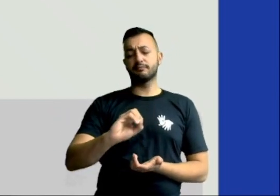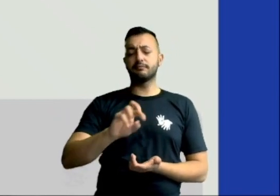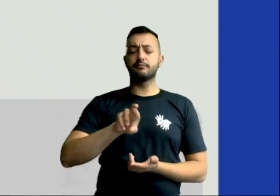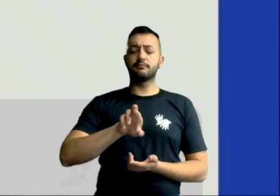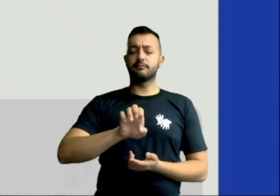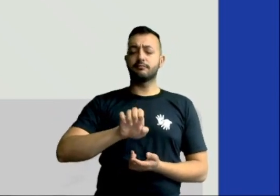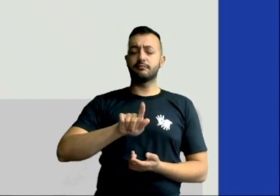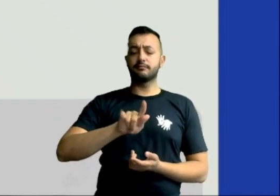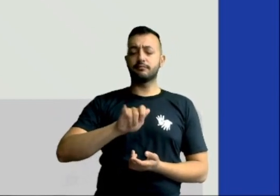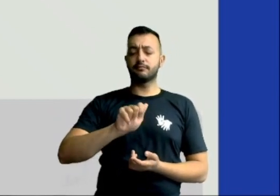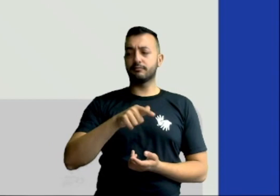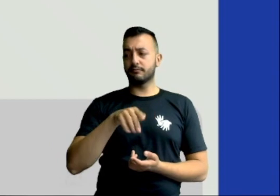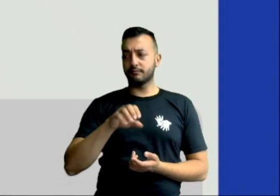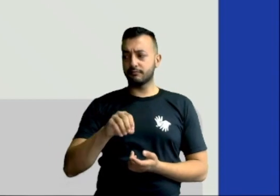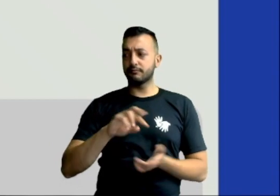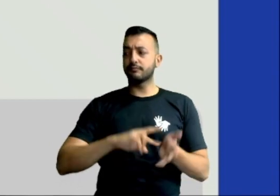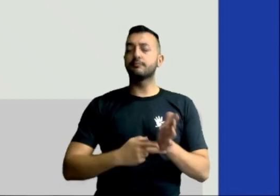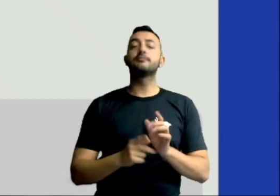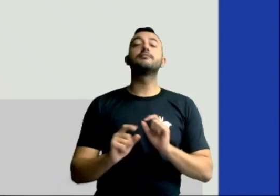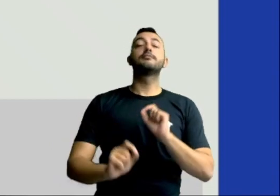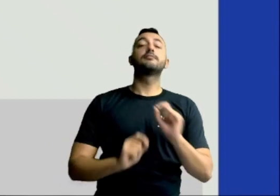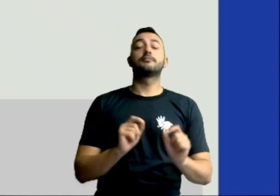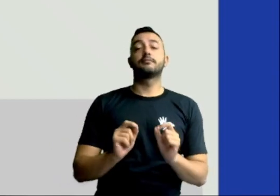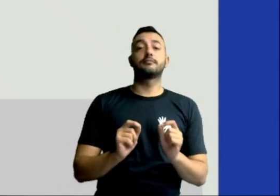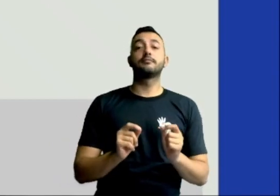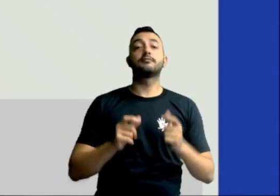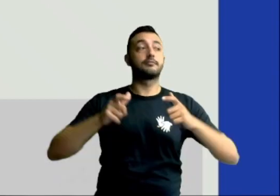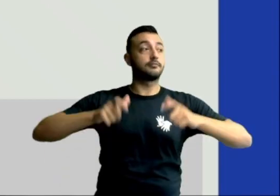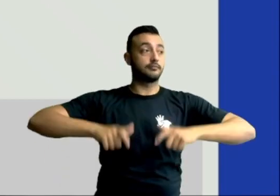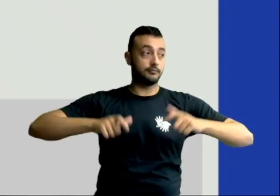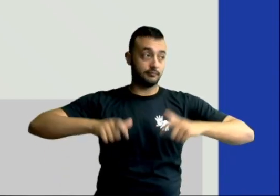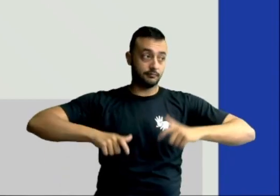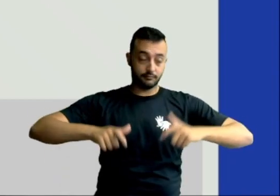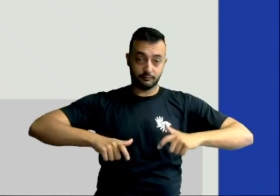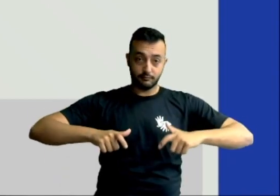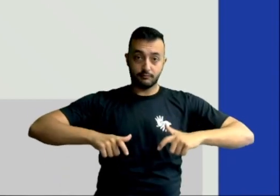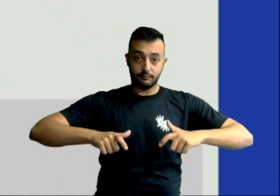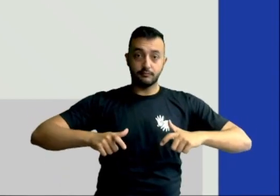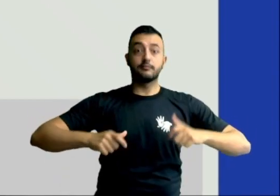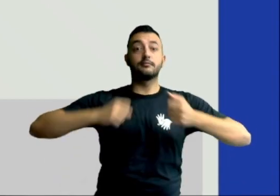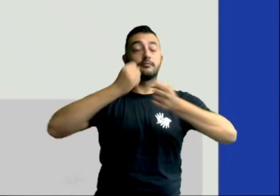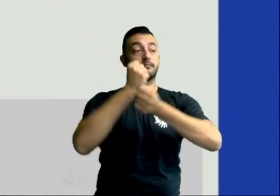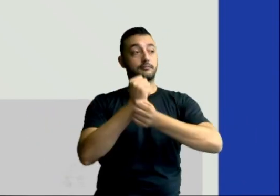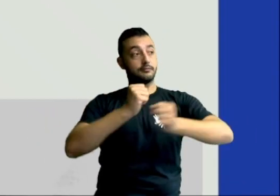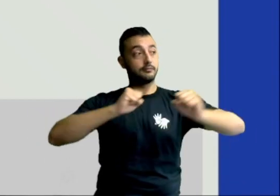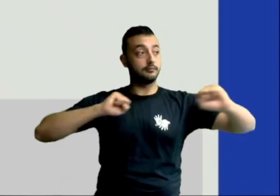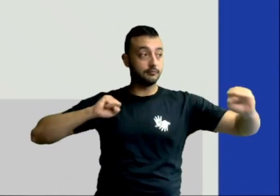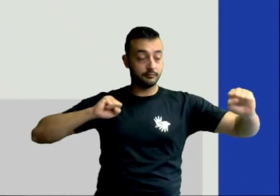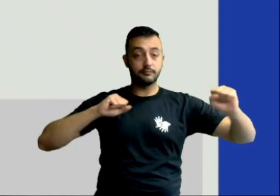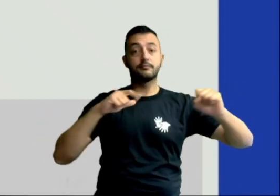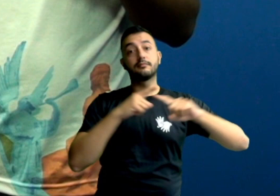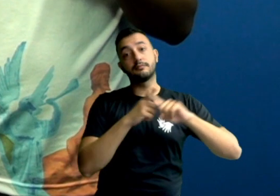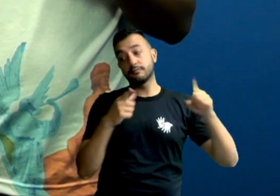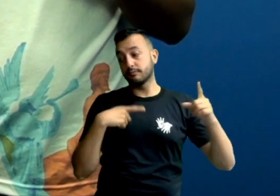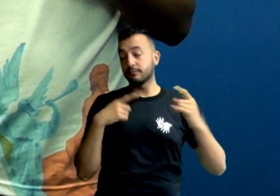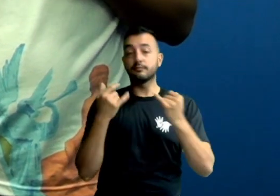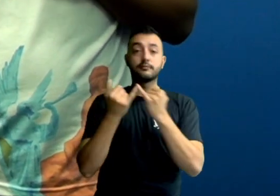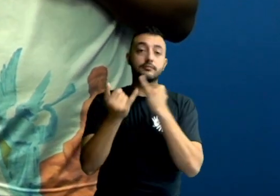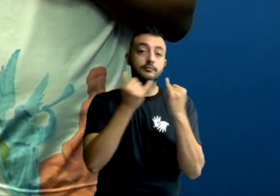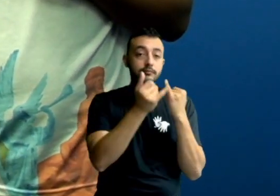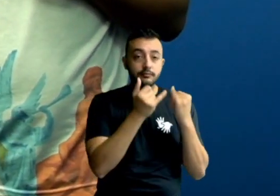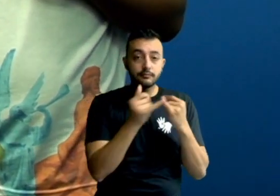significa isso mesmo região significa um local uma localidade muito grande mas que possuem